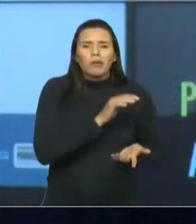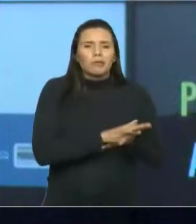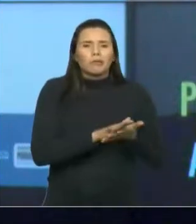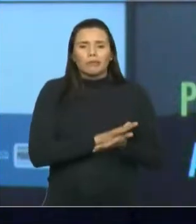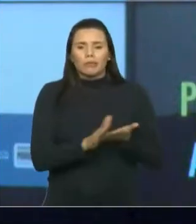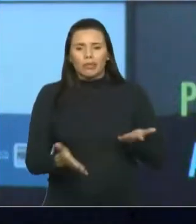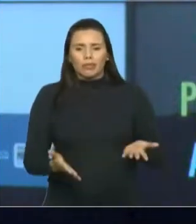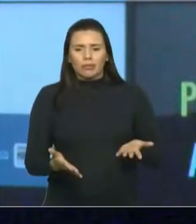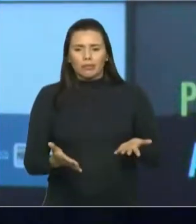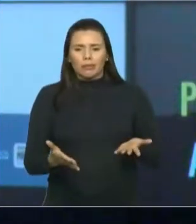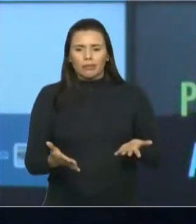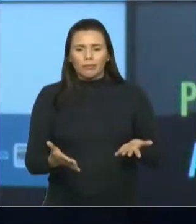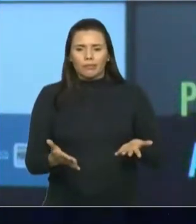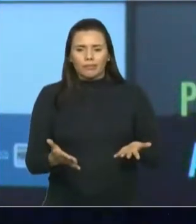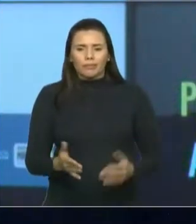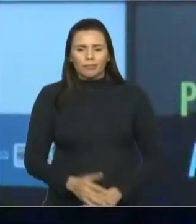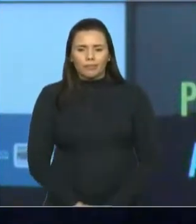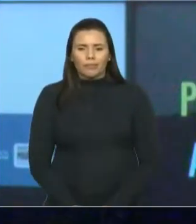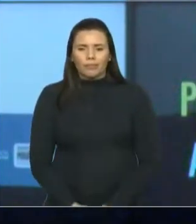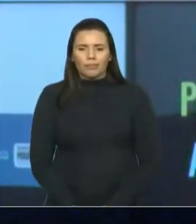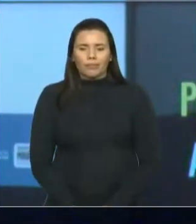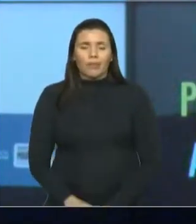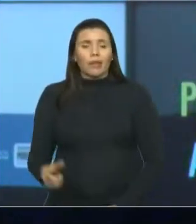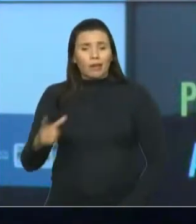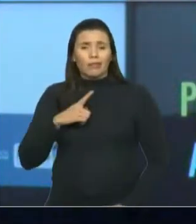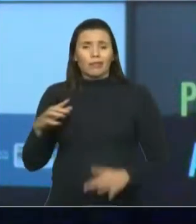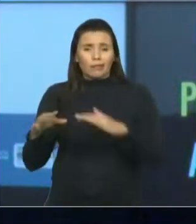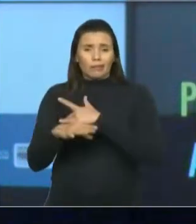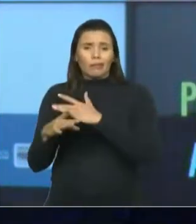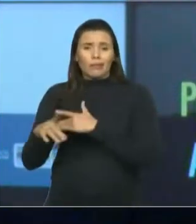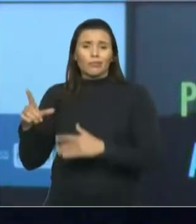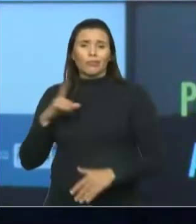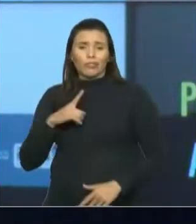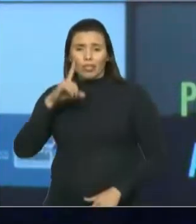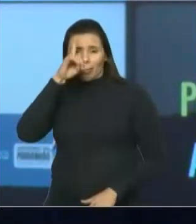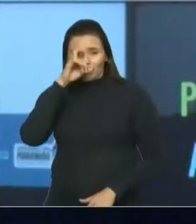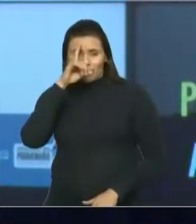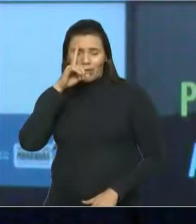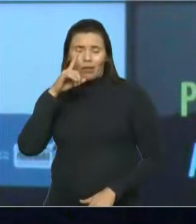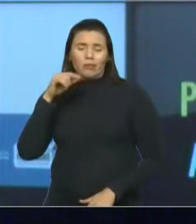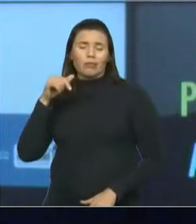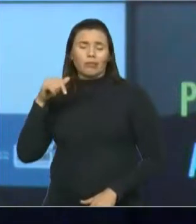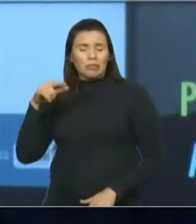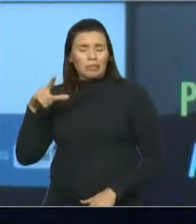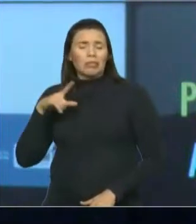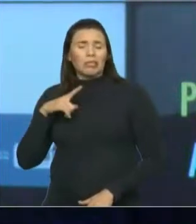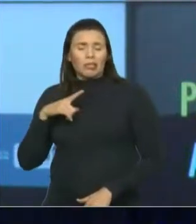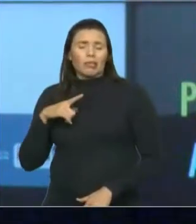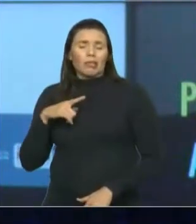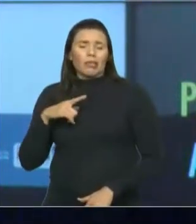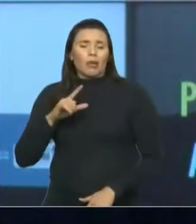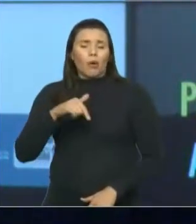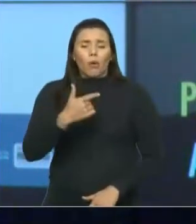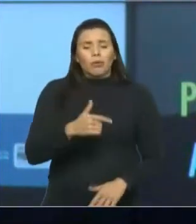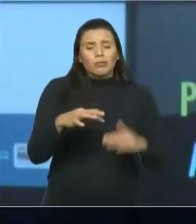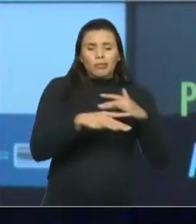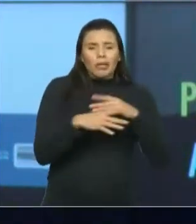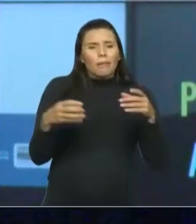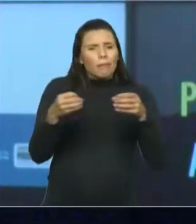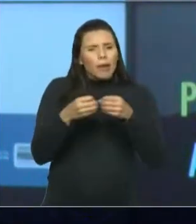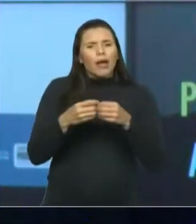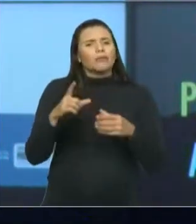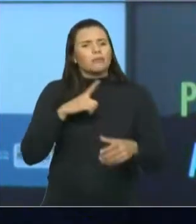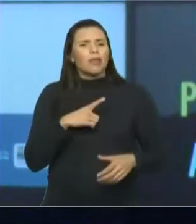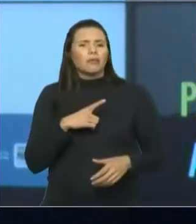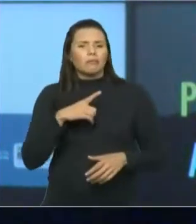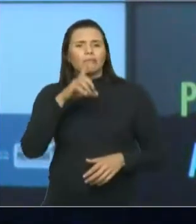assistência nenhuma, outras têm assistência iguais. Terceiro, a gente teve